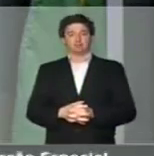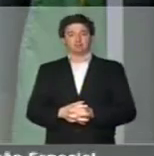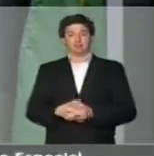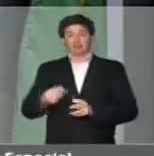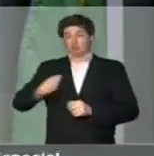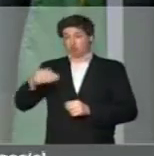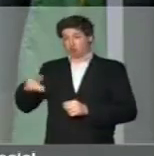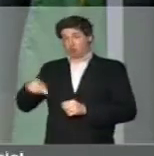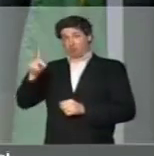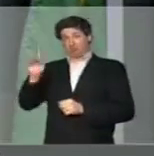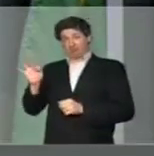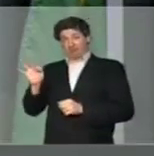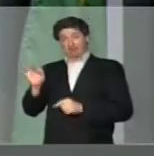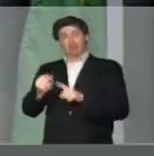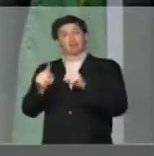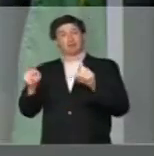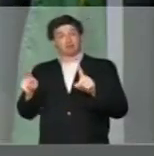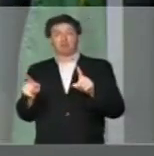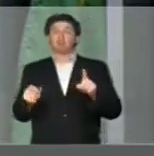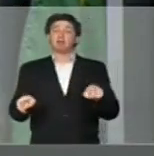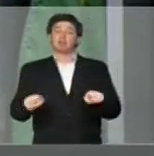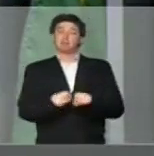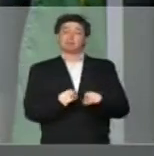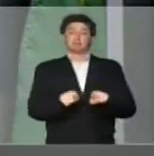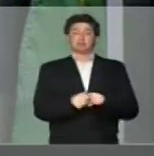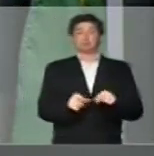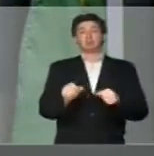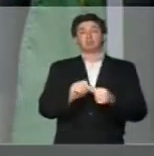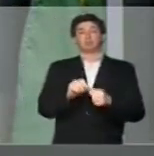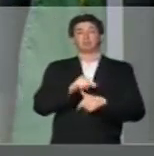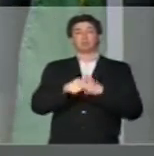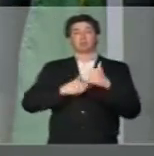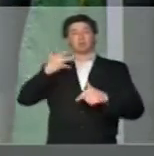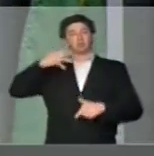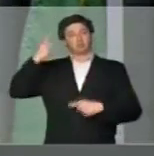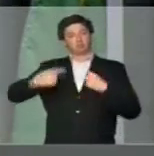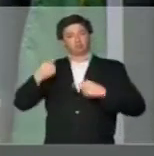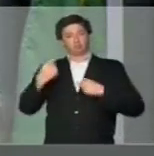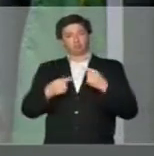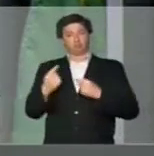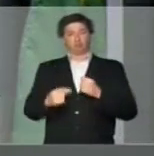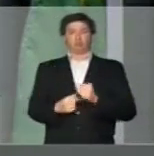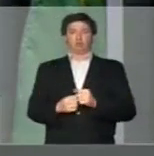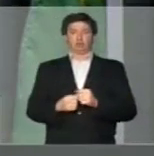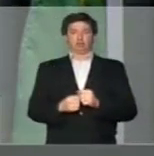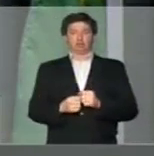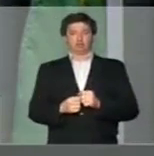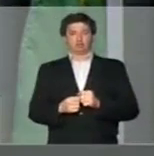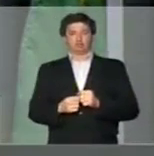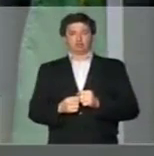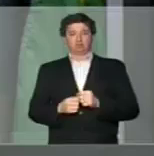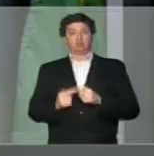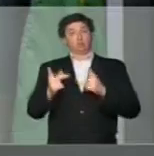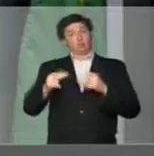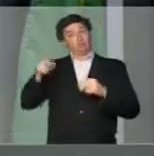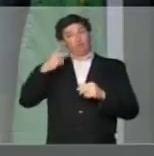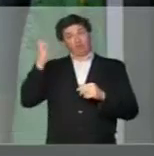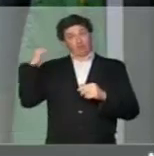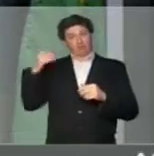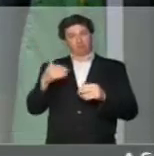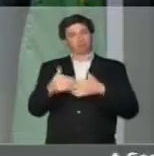no PT e estar também fazendo uma política, segundo se colocava na